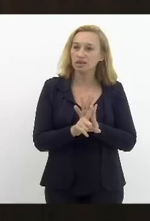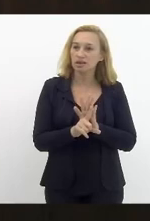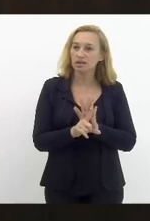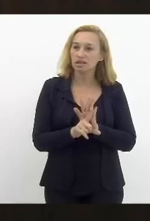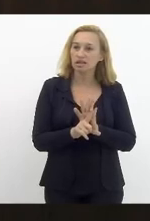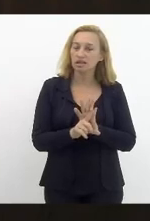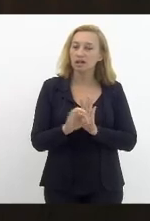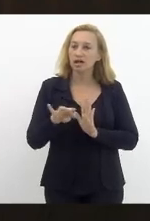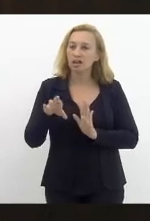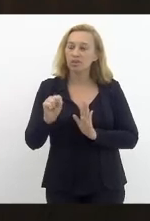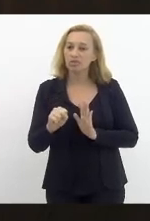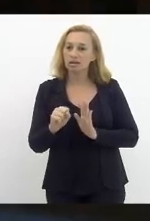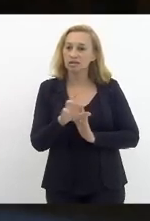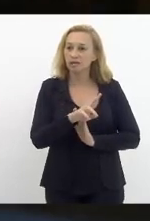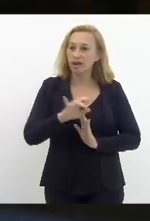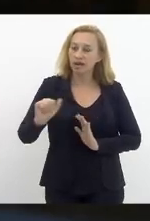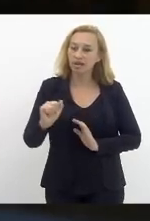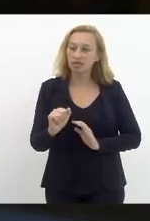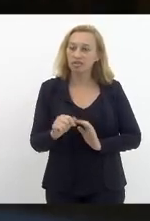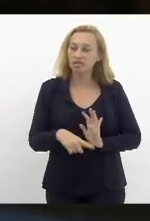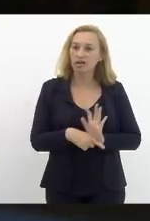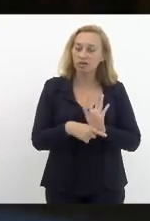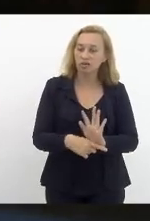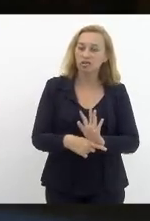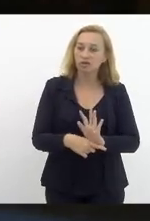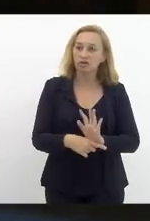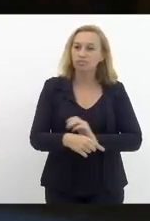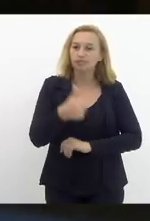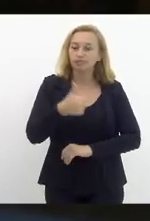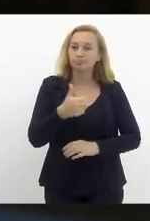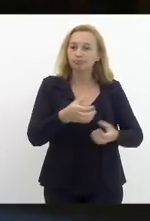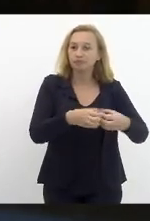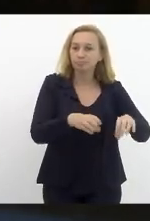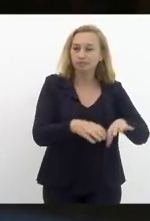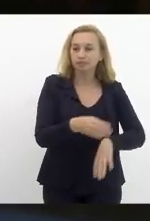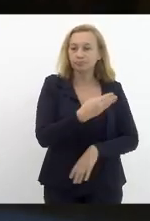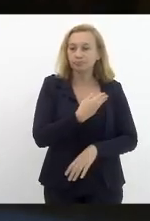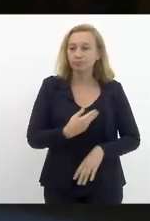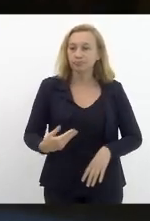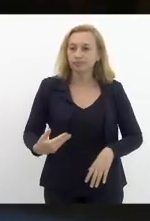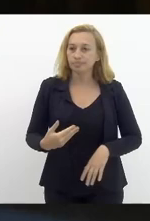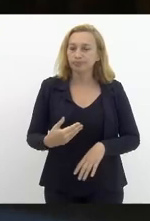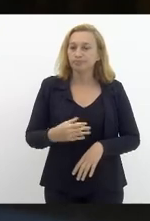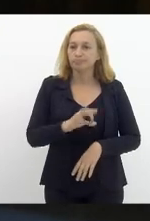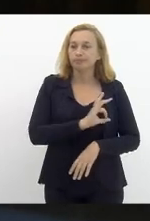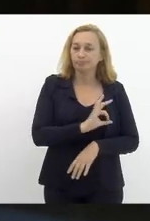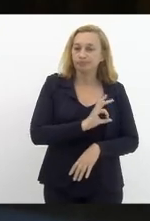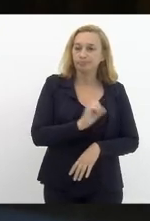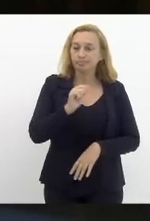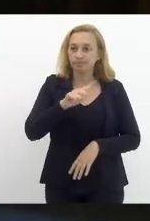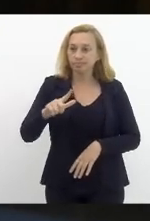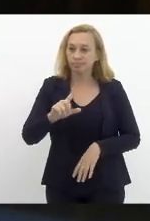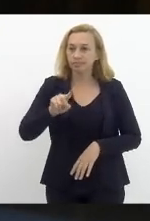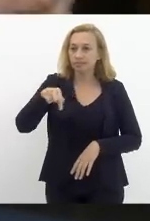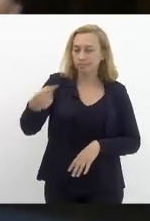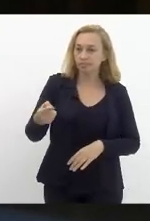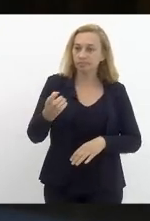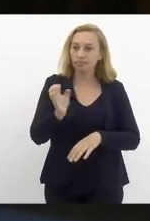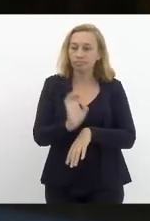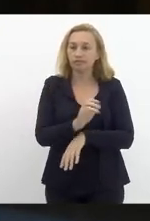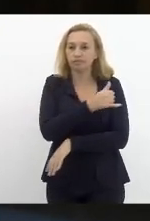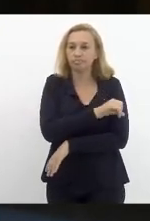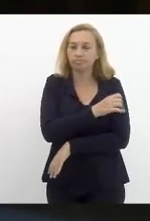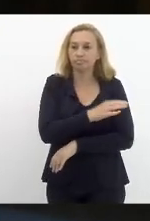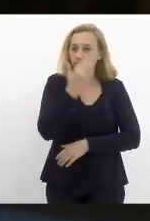todas a cláusula de barreira, que vai servir, em primeiro lugar, no concurso da Polícia Civil, mas certamente nos demais concursos no Estado do Rio de Janeiro. Obrigado,